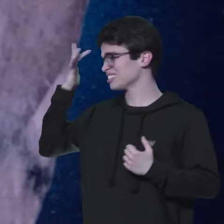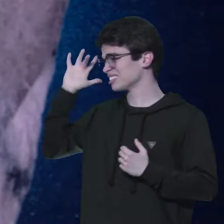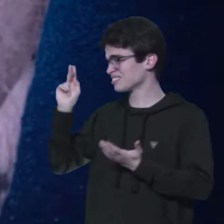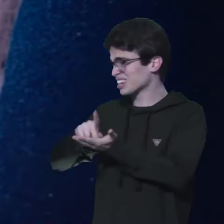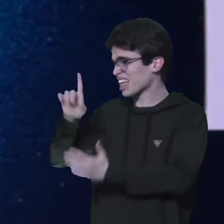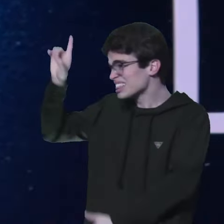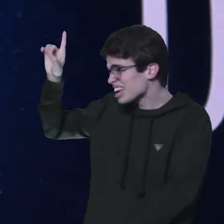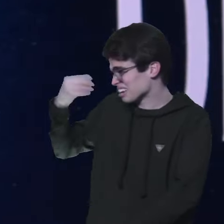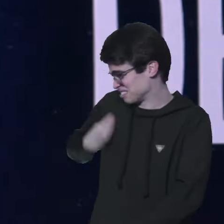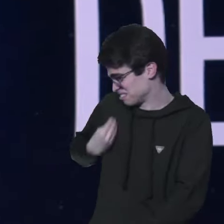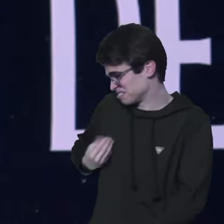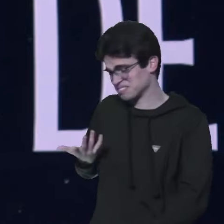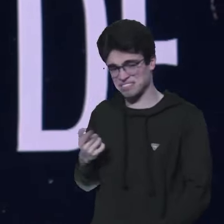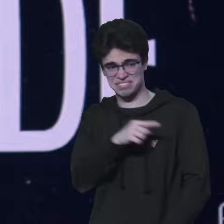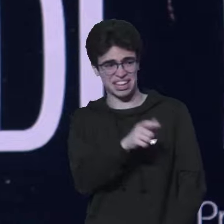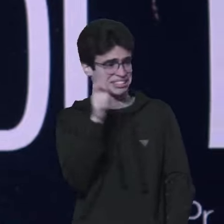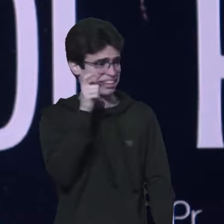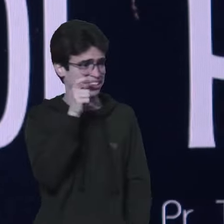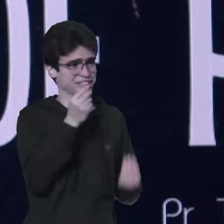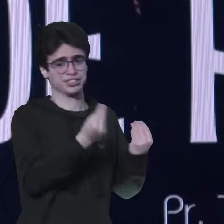existe, imagina Satanás.